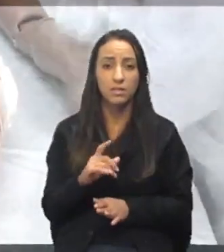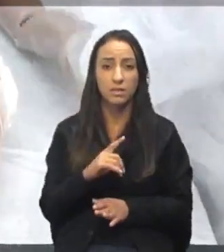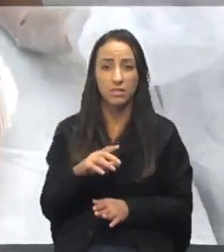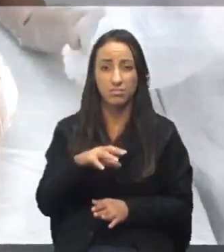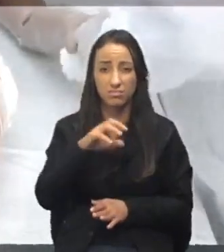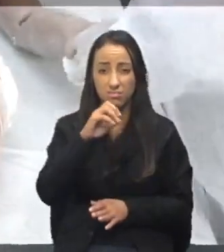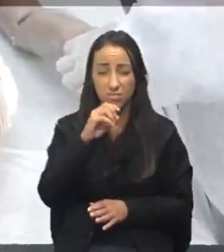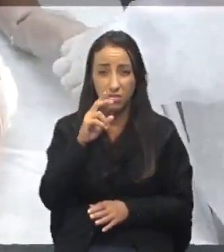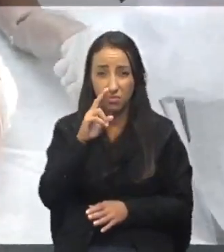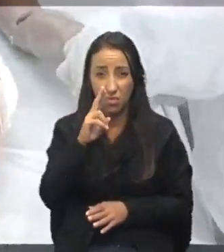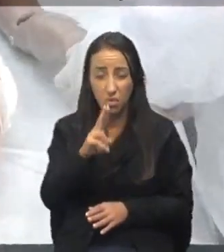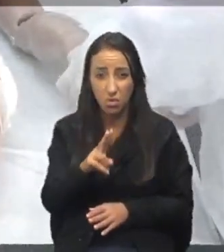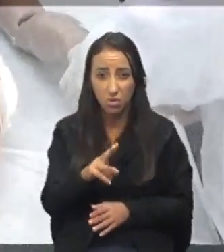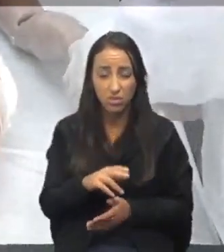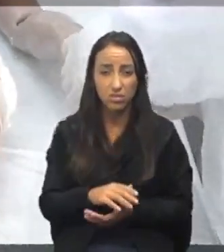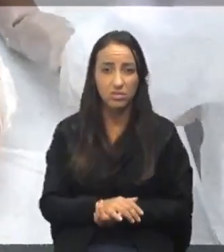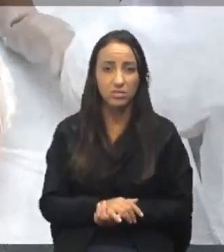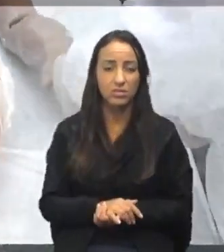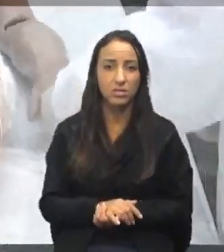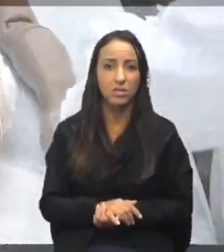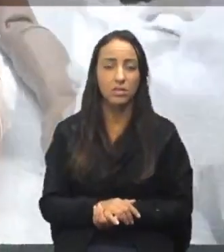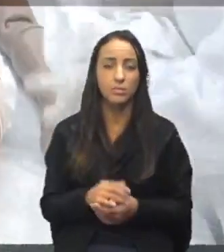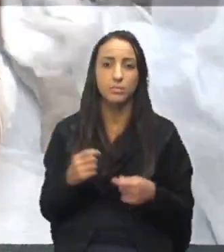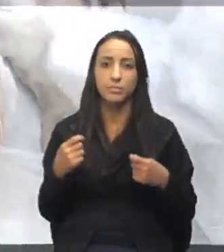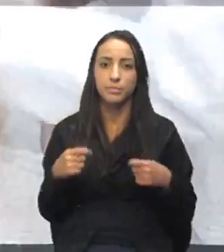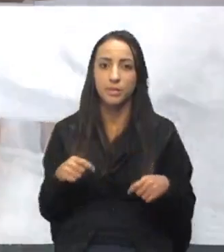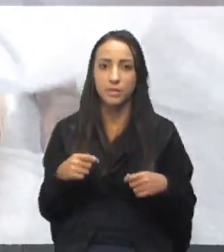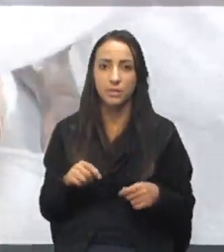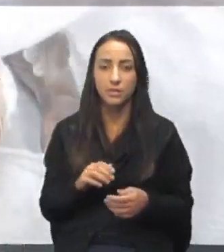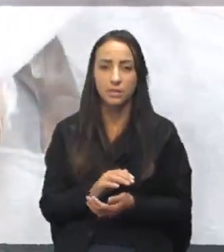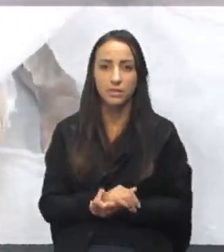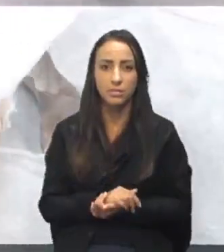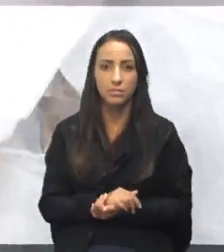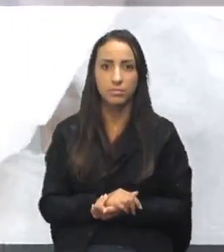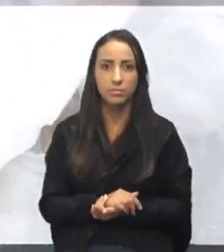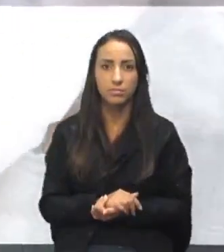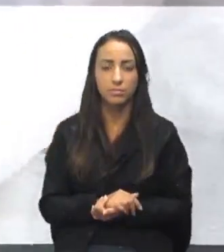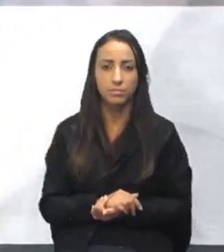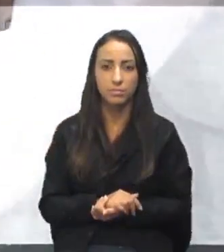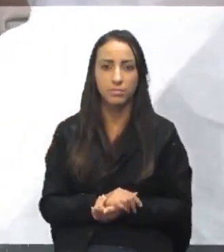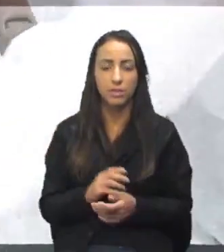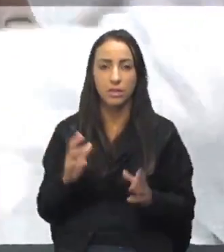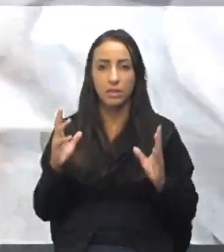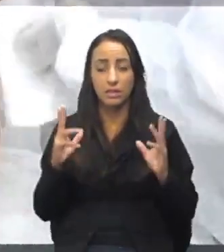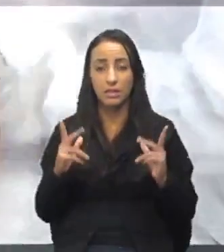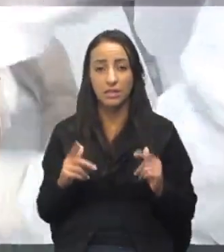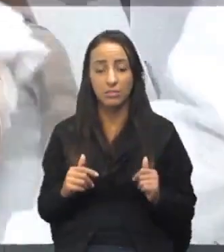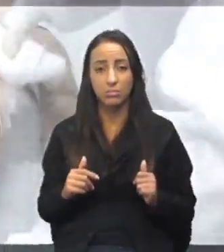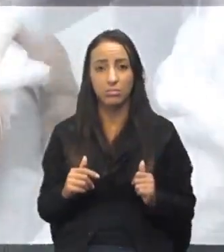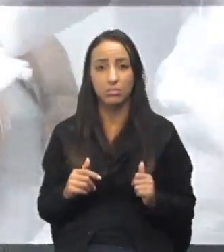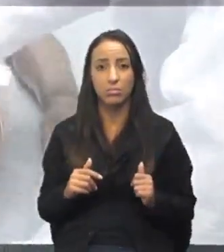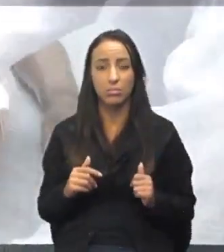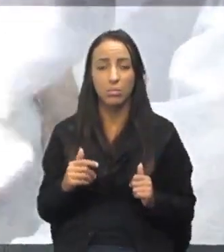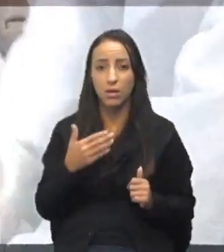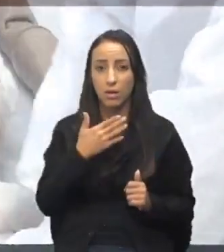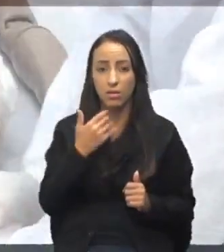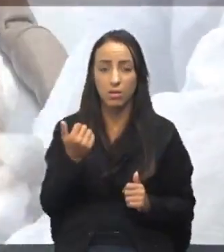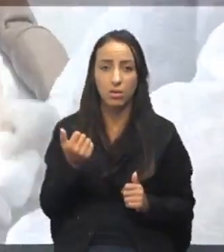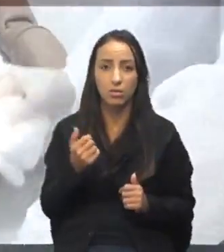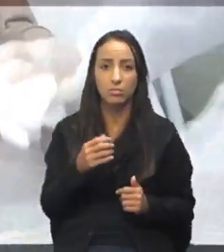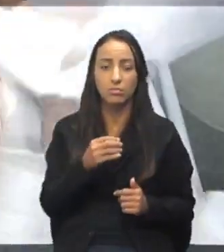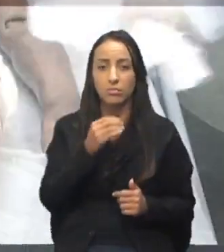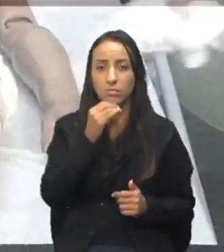odores muito aparentes, é necessário que faça uma higienização mais completa, ou